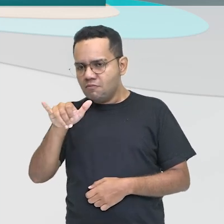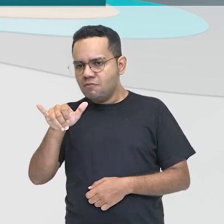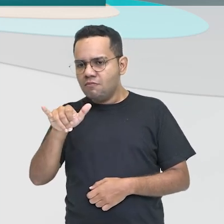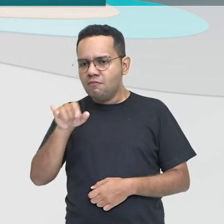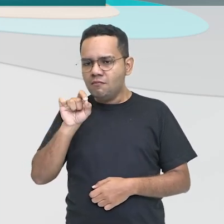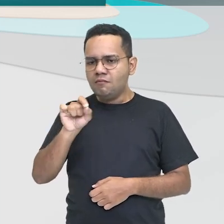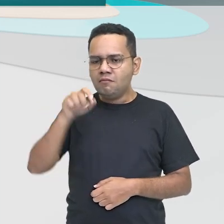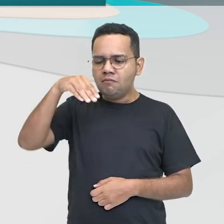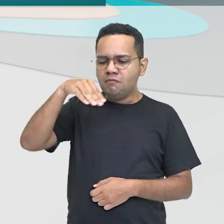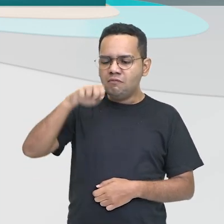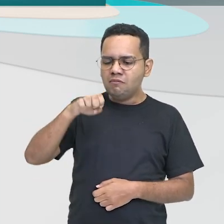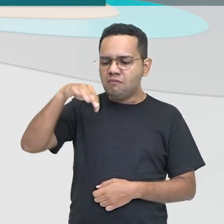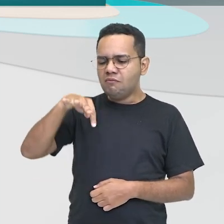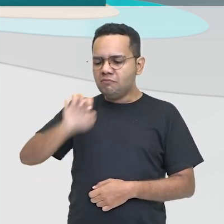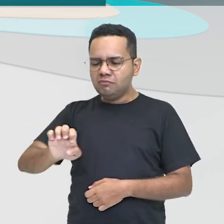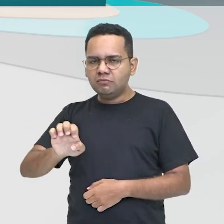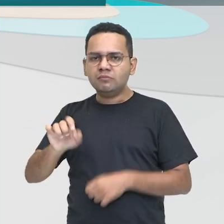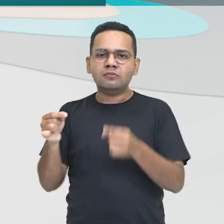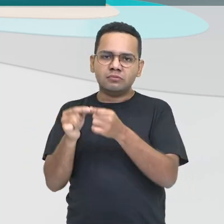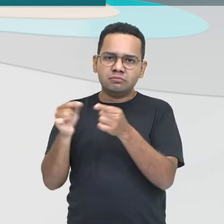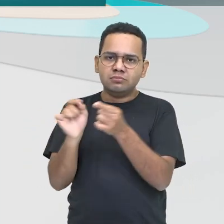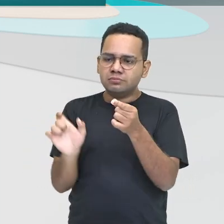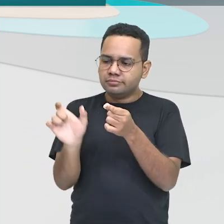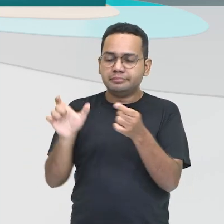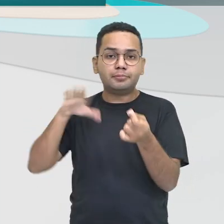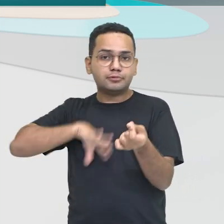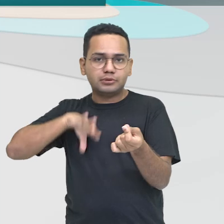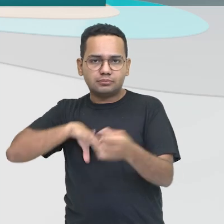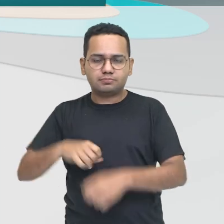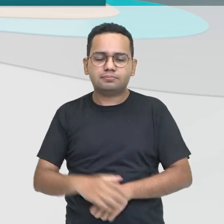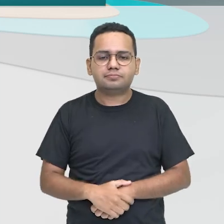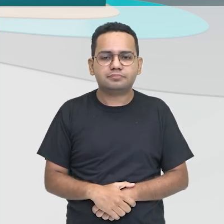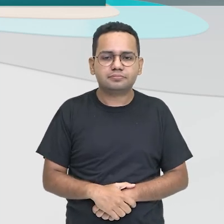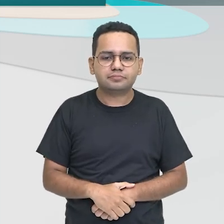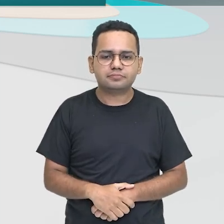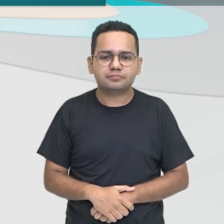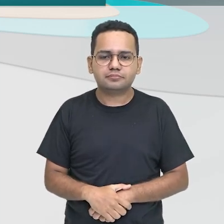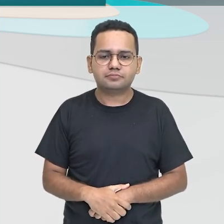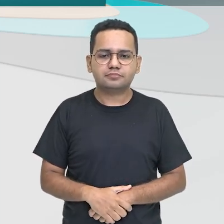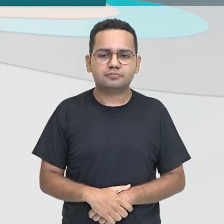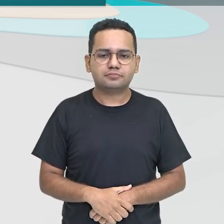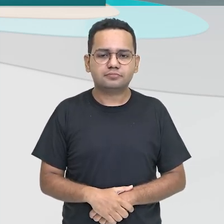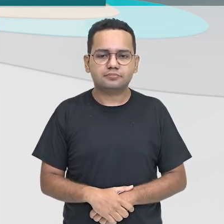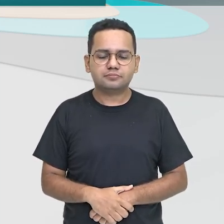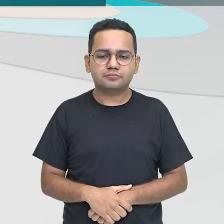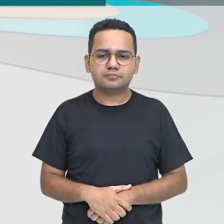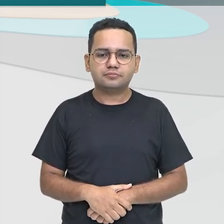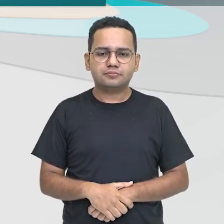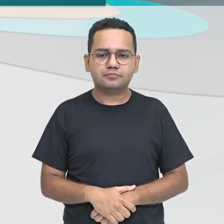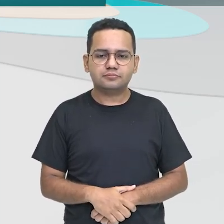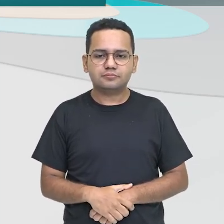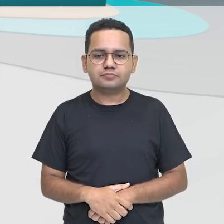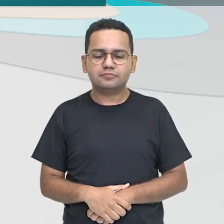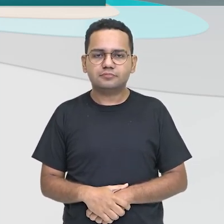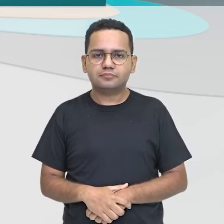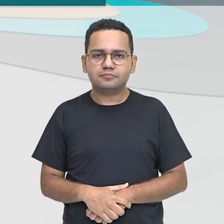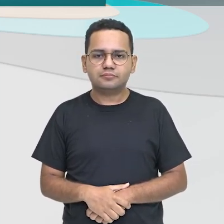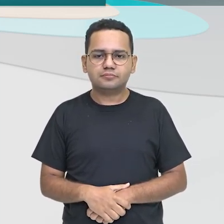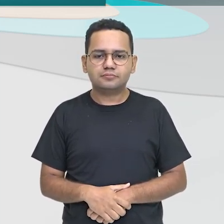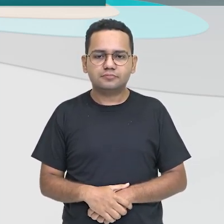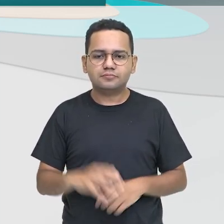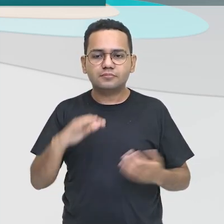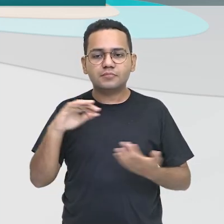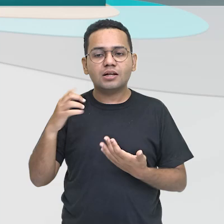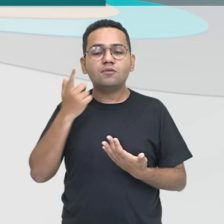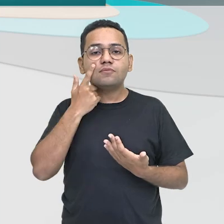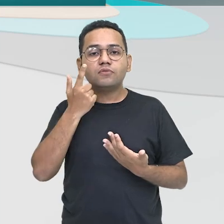com terminação mente da língua portuguesa. Agora a gente vai ver a situação em cada um deles, né, a situação onde eles estão inseridos e ver